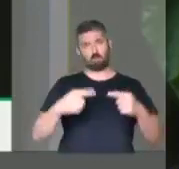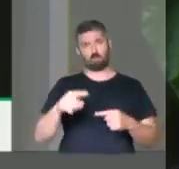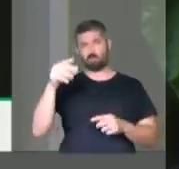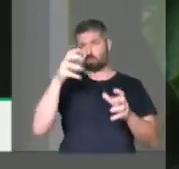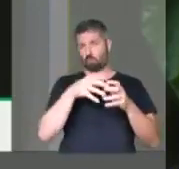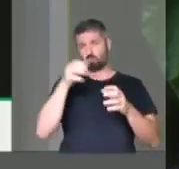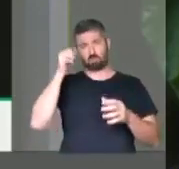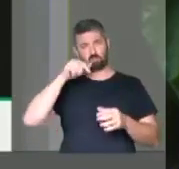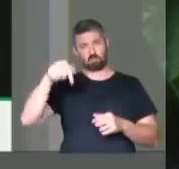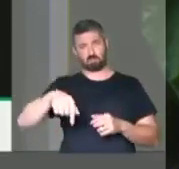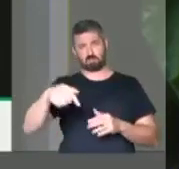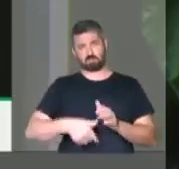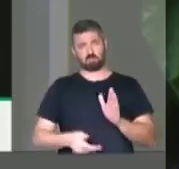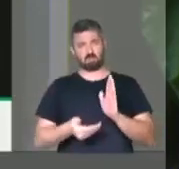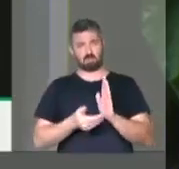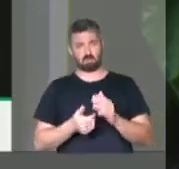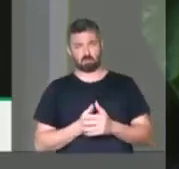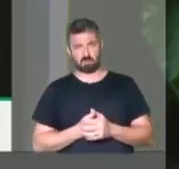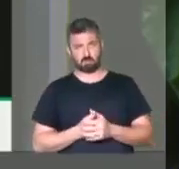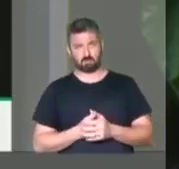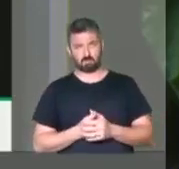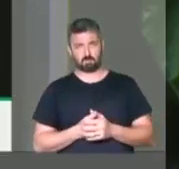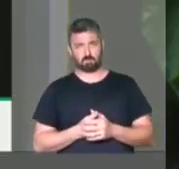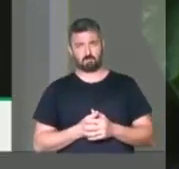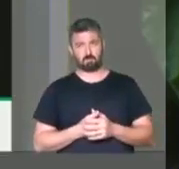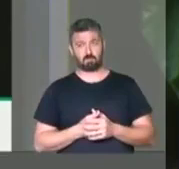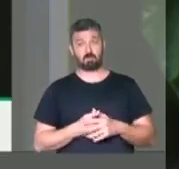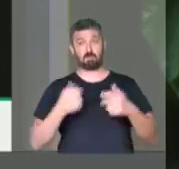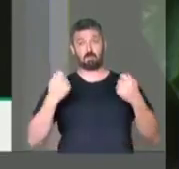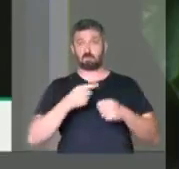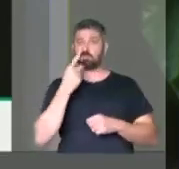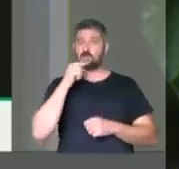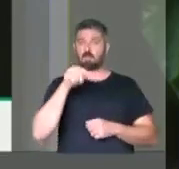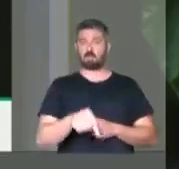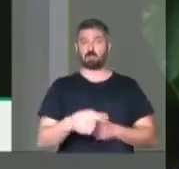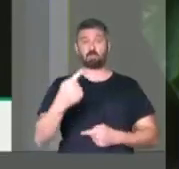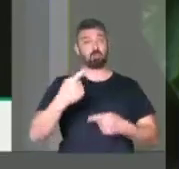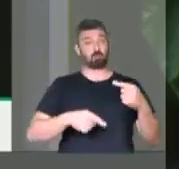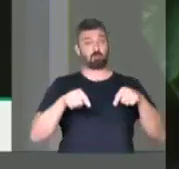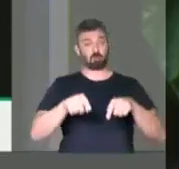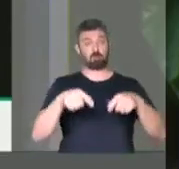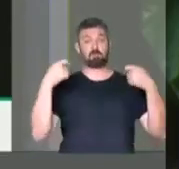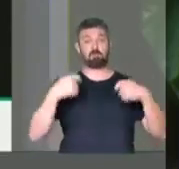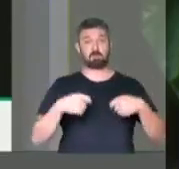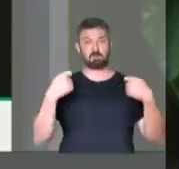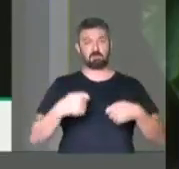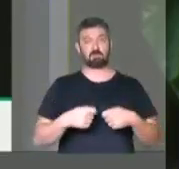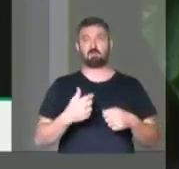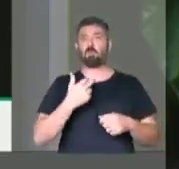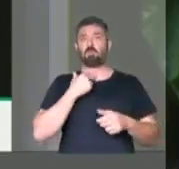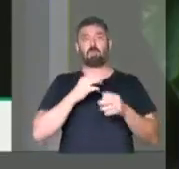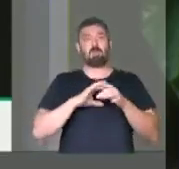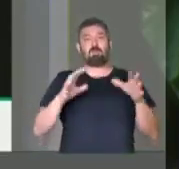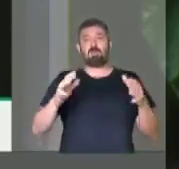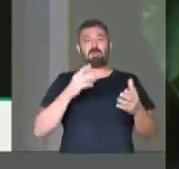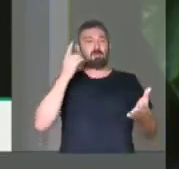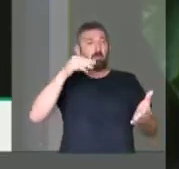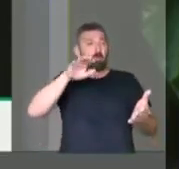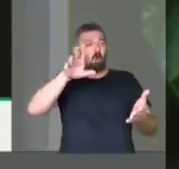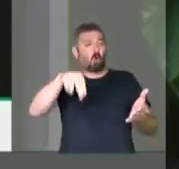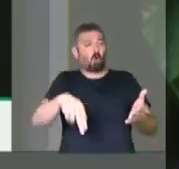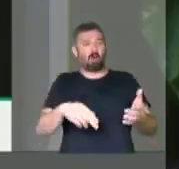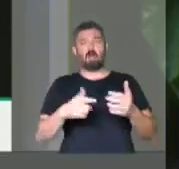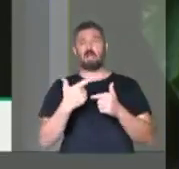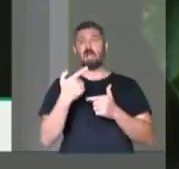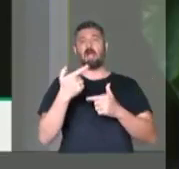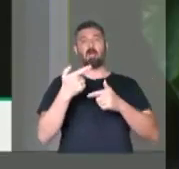das mulheres aqui dentro do Parlamento. Isso precisa ser dito, precisa ser discutido. A gente não pode permitir, deputado Molon, a ampliação